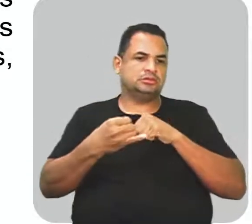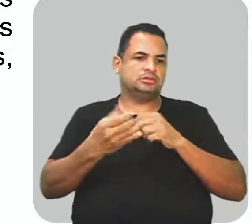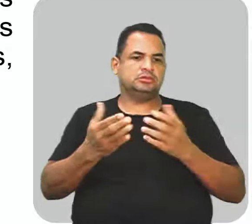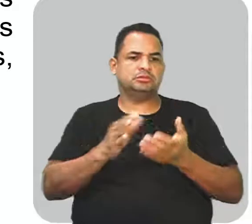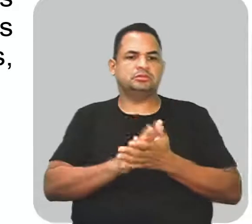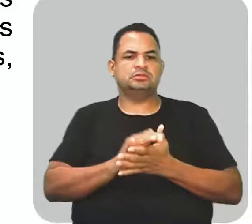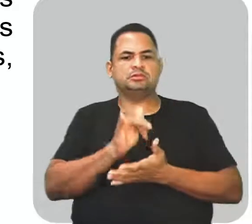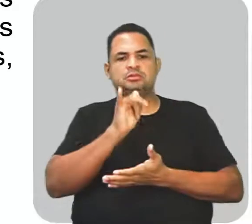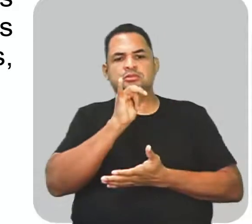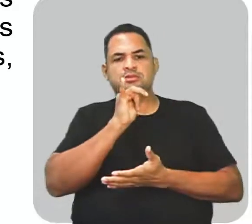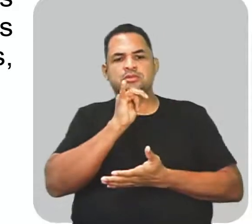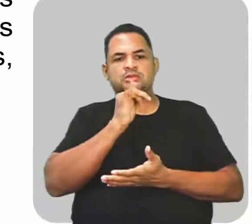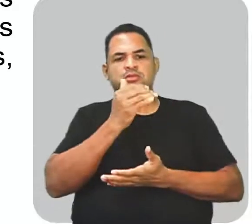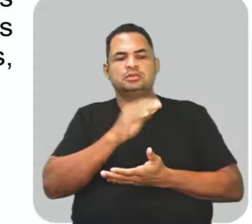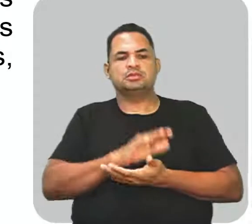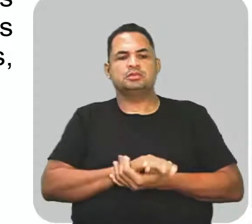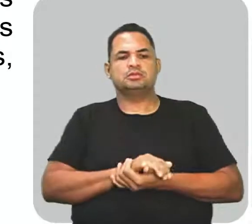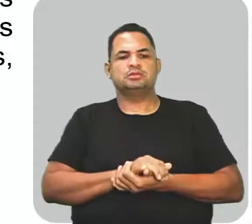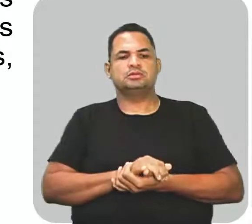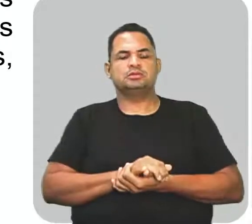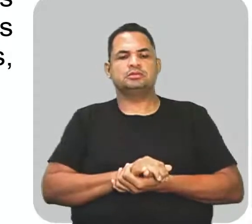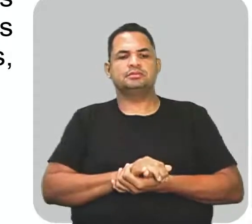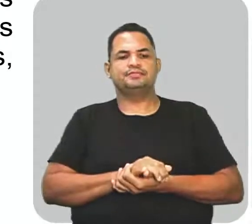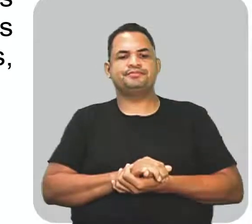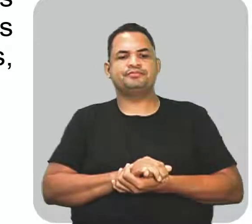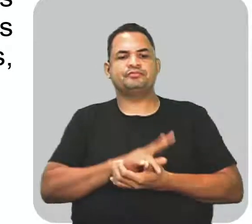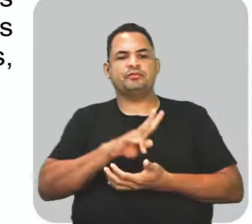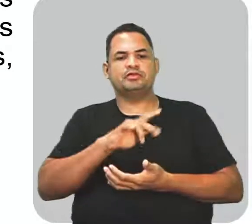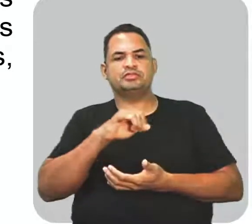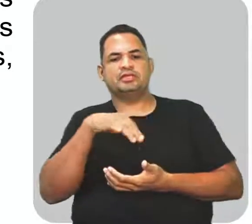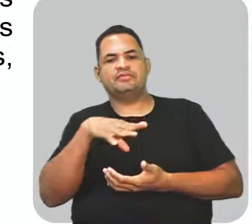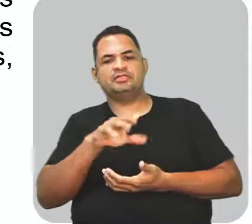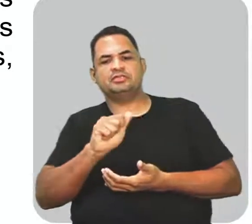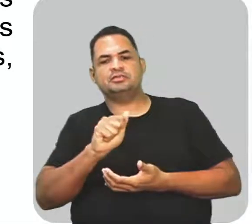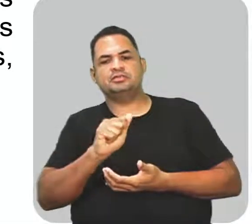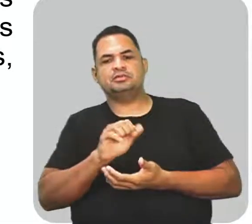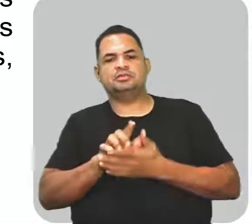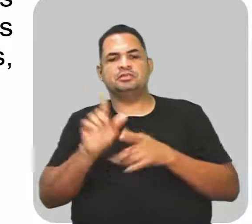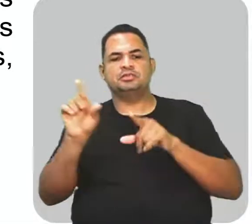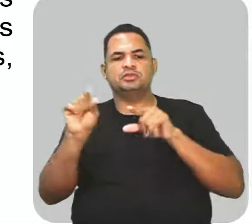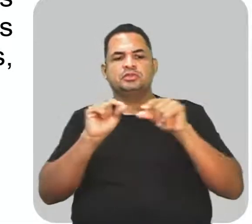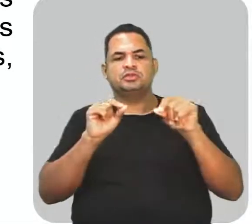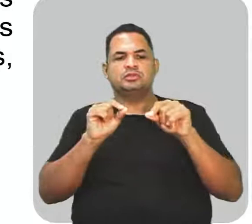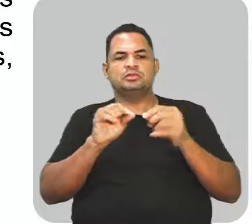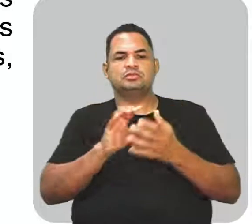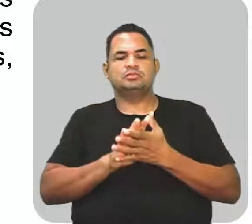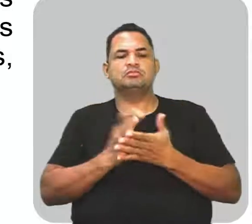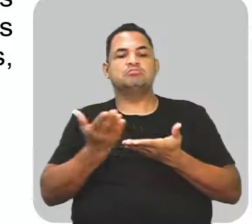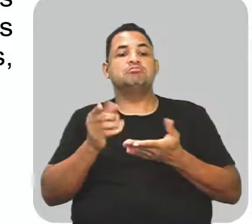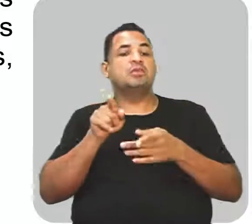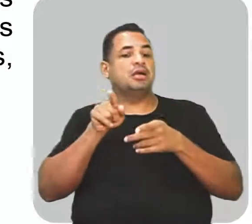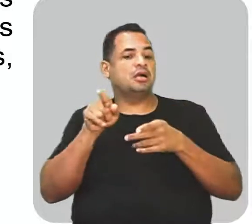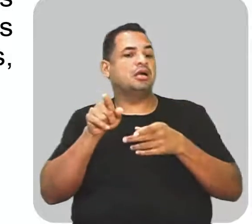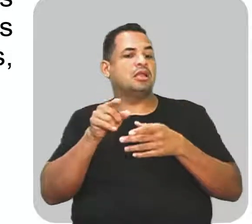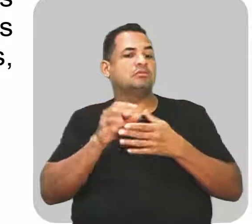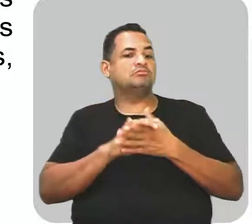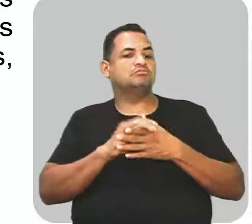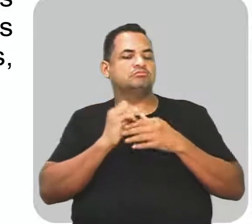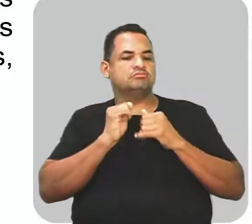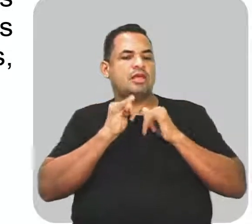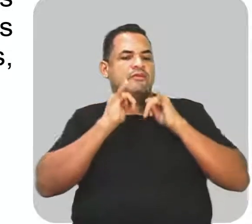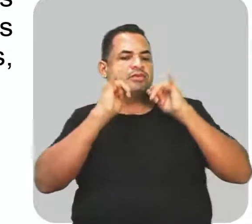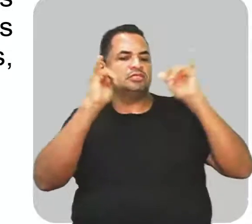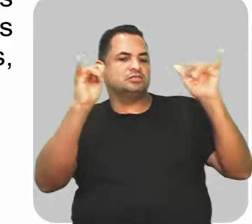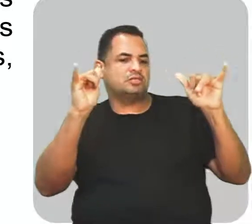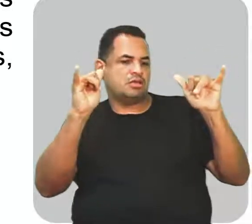vamos ver essa concordância aqui. Vossa reverendíssima foi escolhido para celebrar o